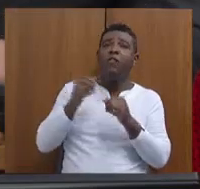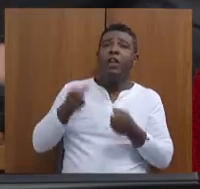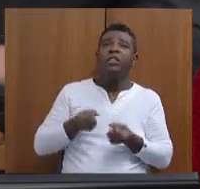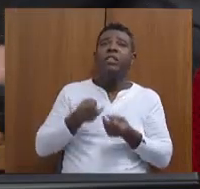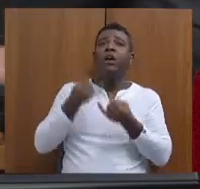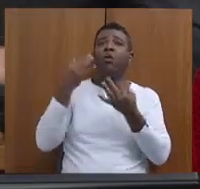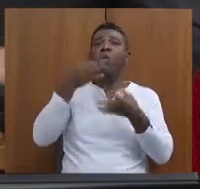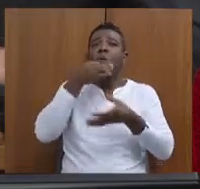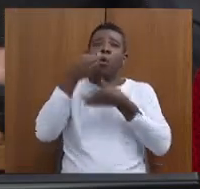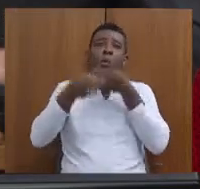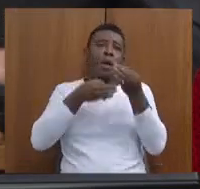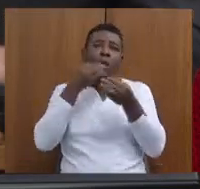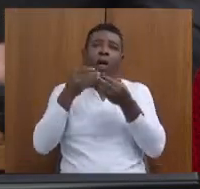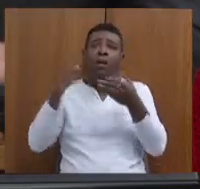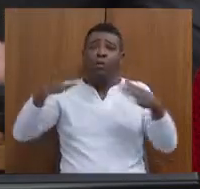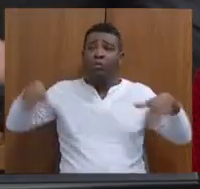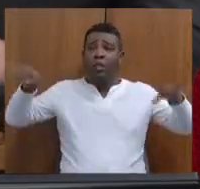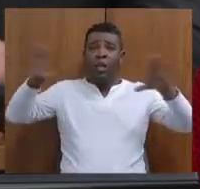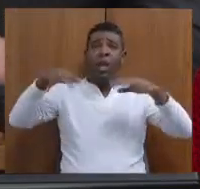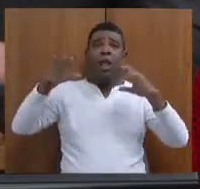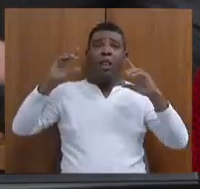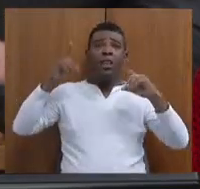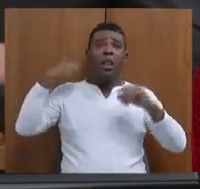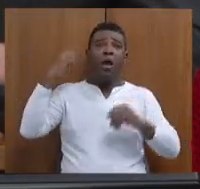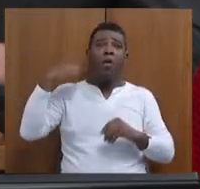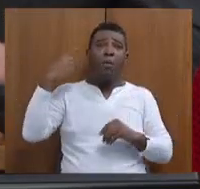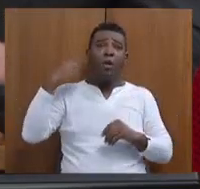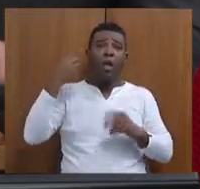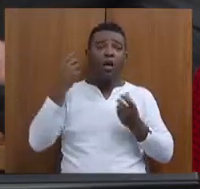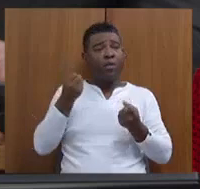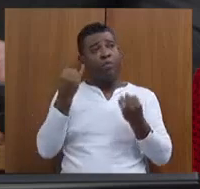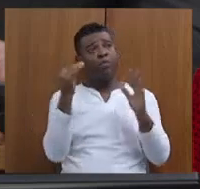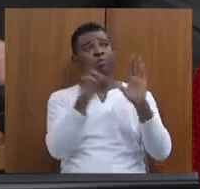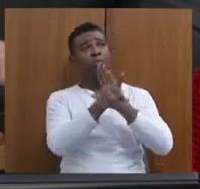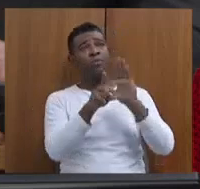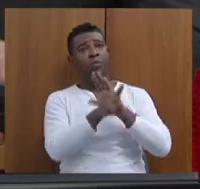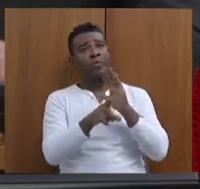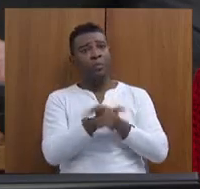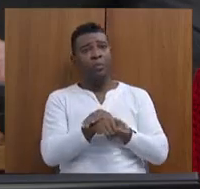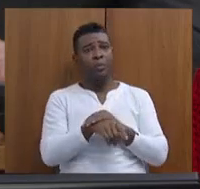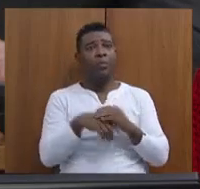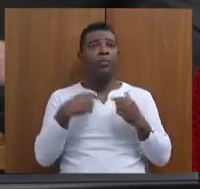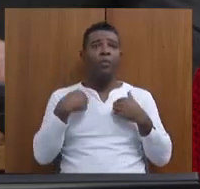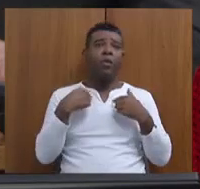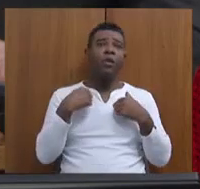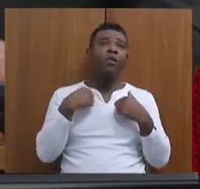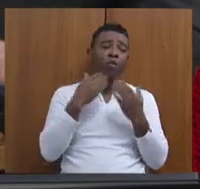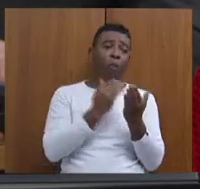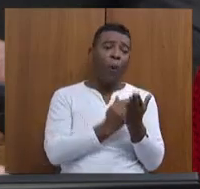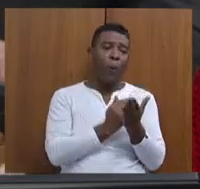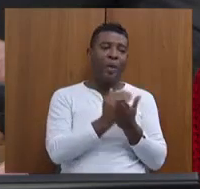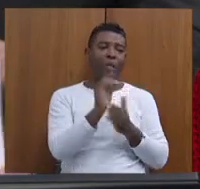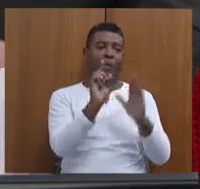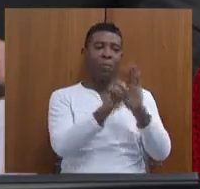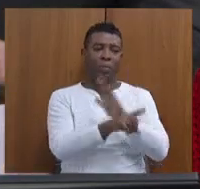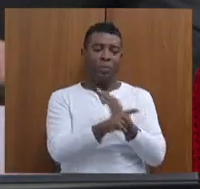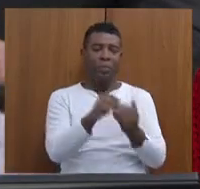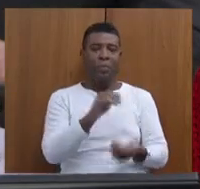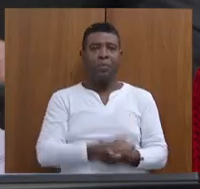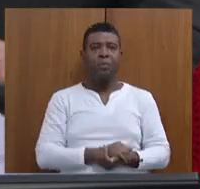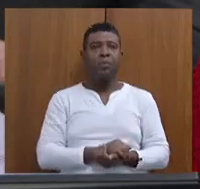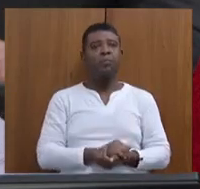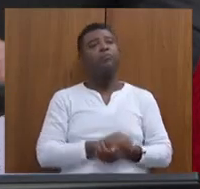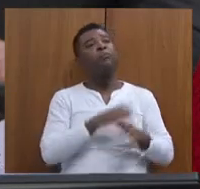indagações né dos deputados vamos fazer Começando aqui por secretário